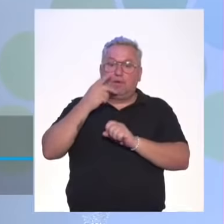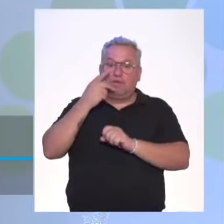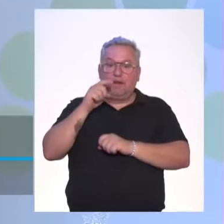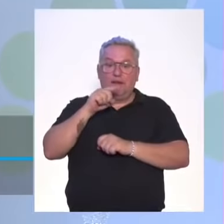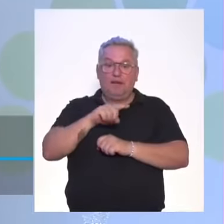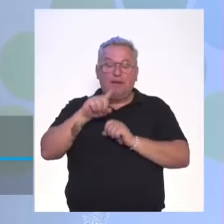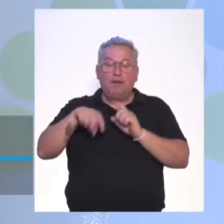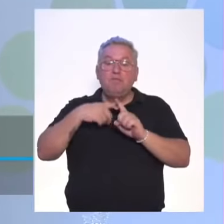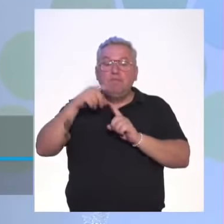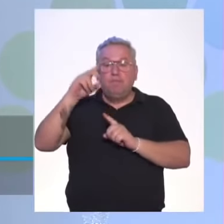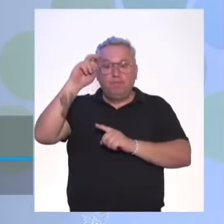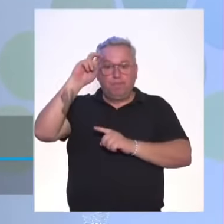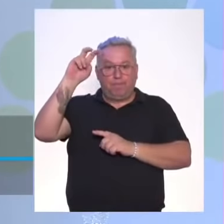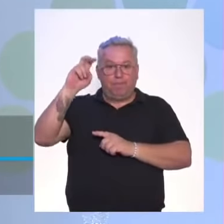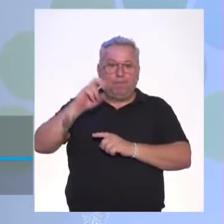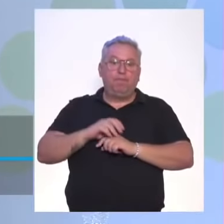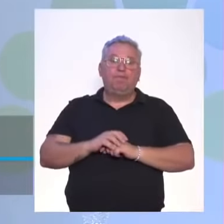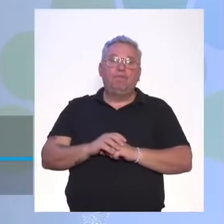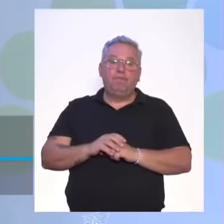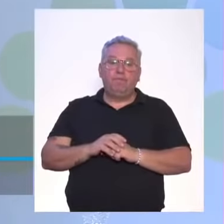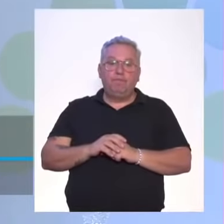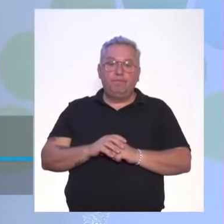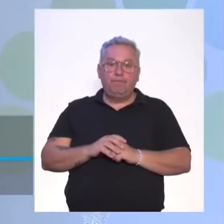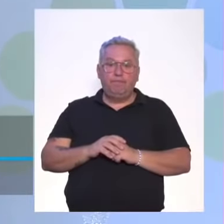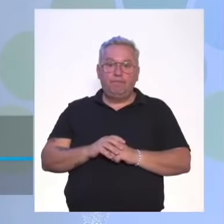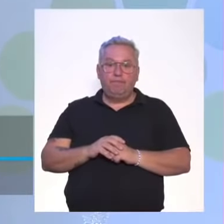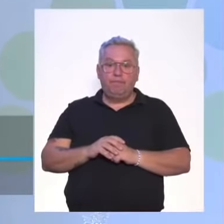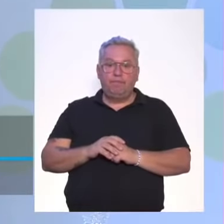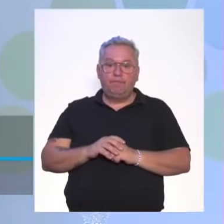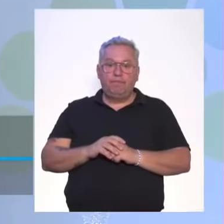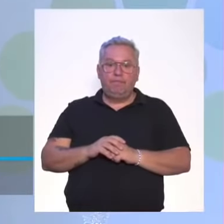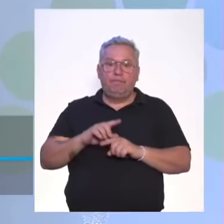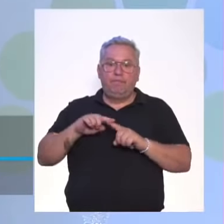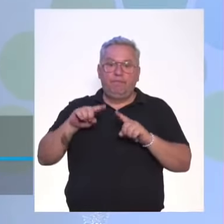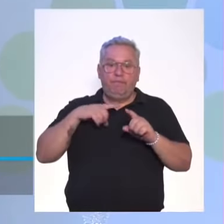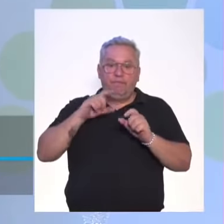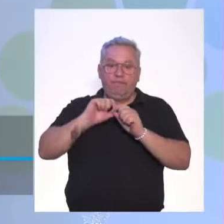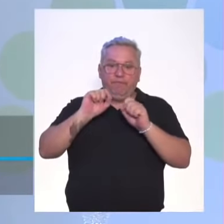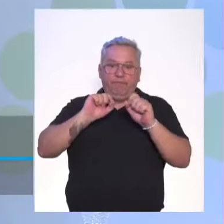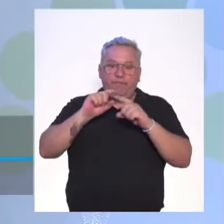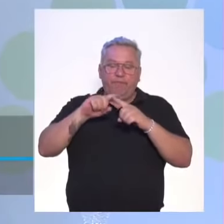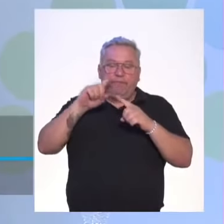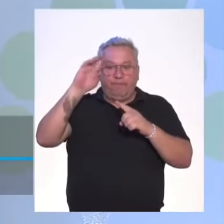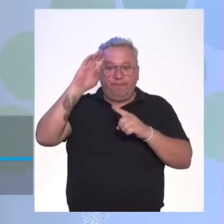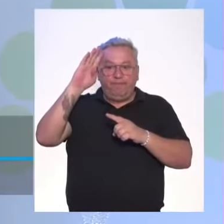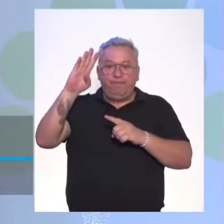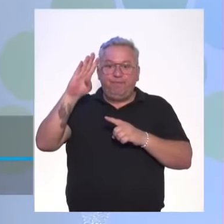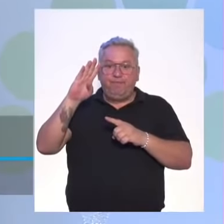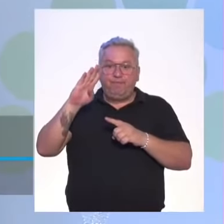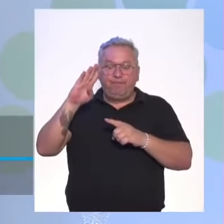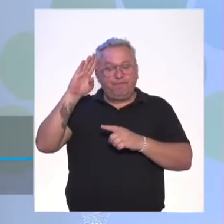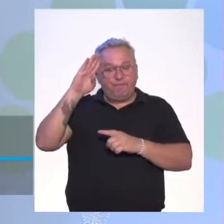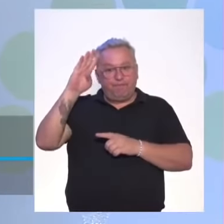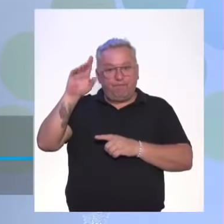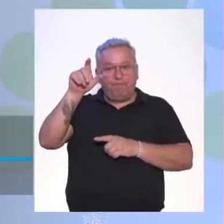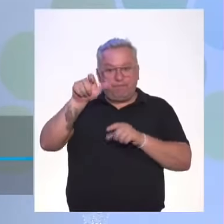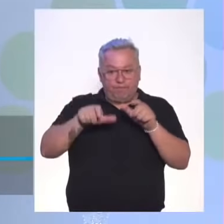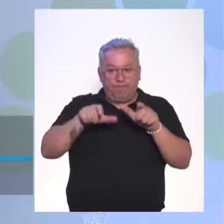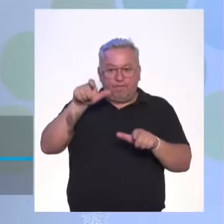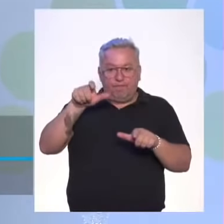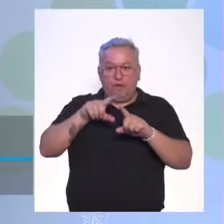dizer que ele é mais inteligente tem uma questão da vaidade Ok então esses são os principais ou as principais